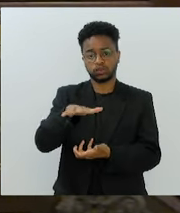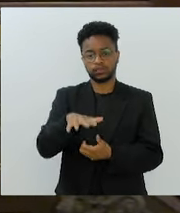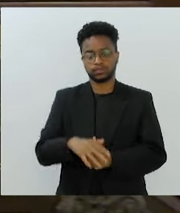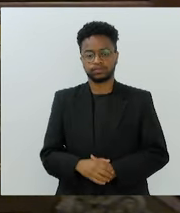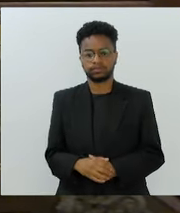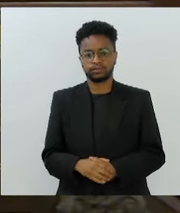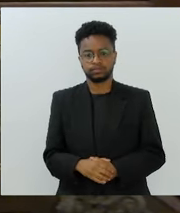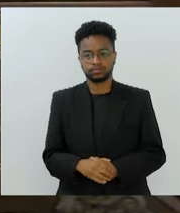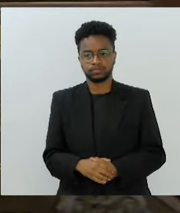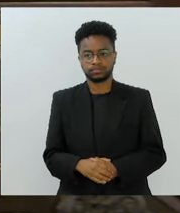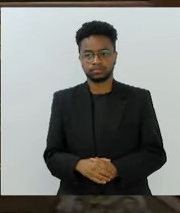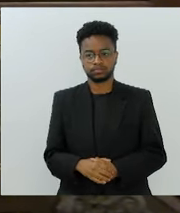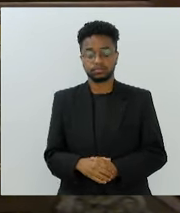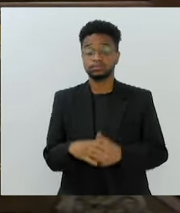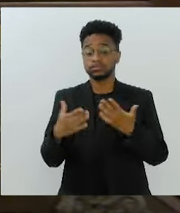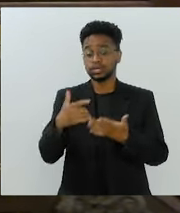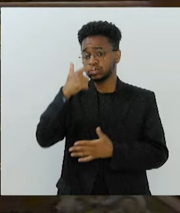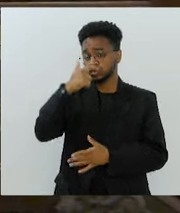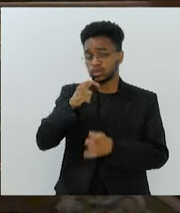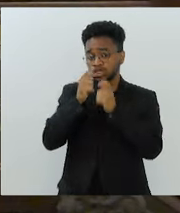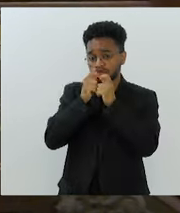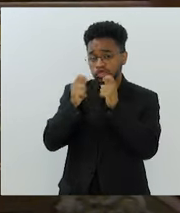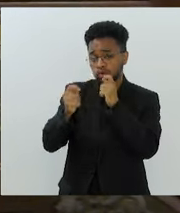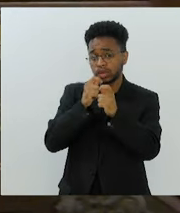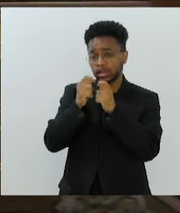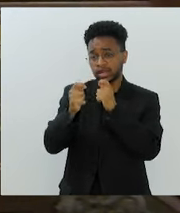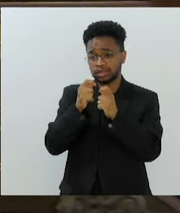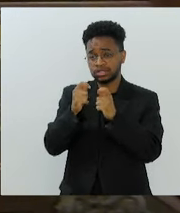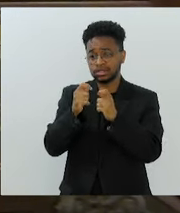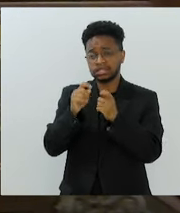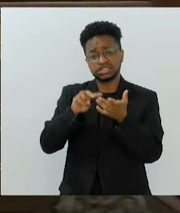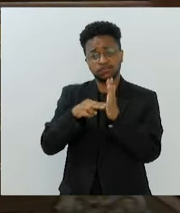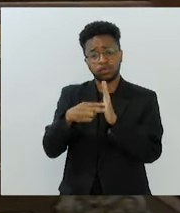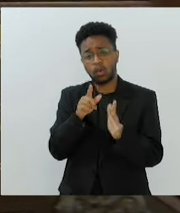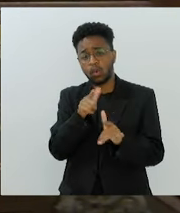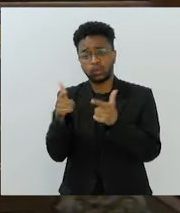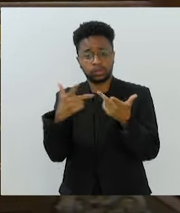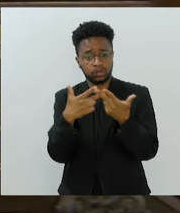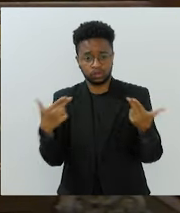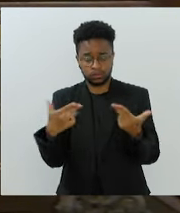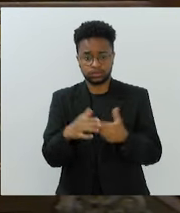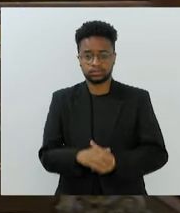Ser jornalista ambiental no Brasil é hashtag outra coisa.